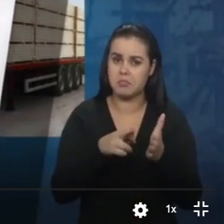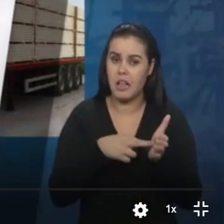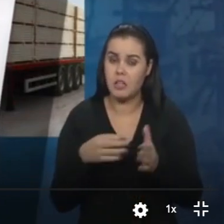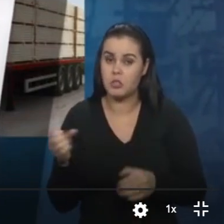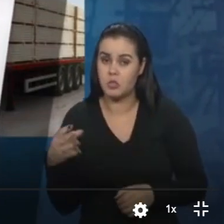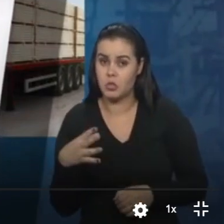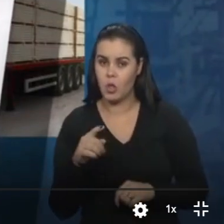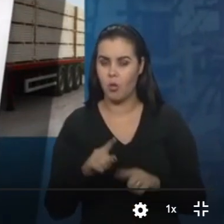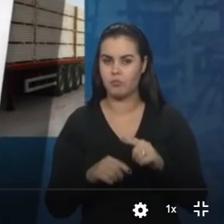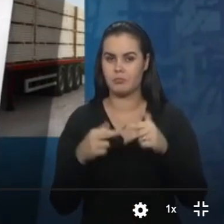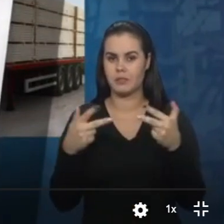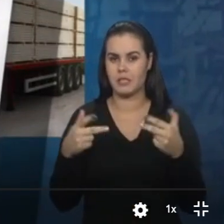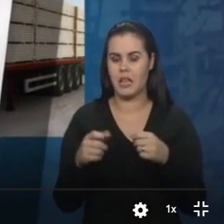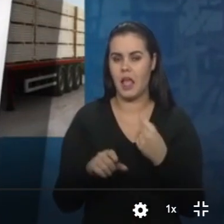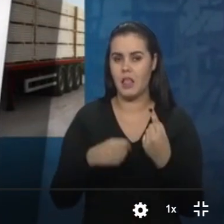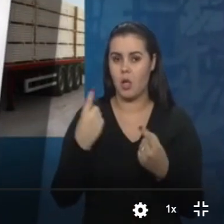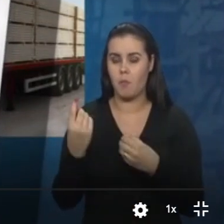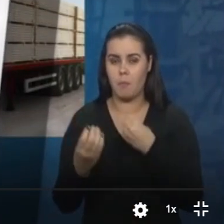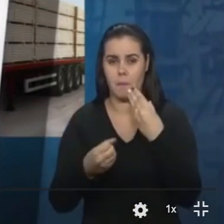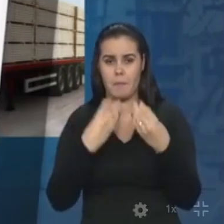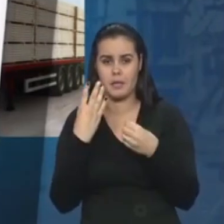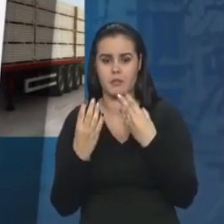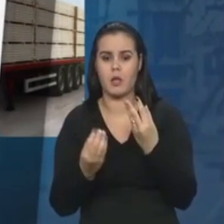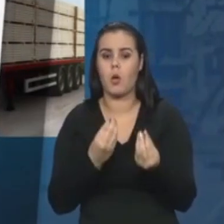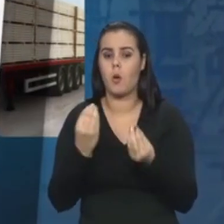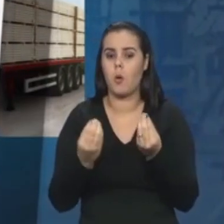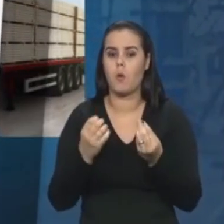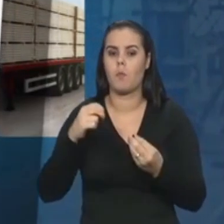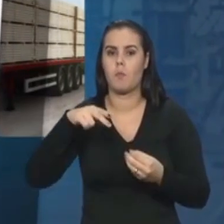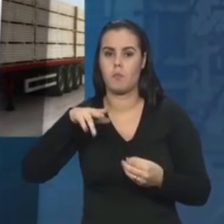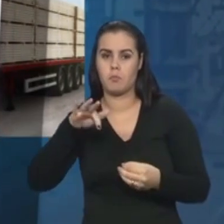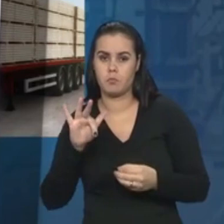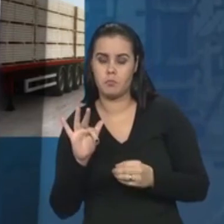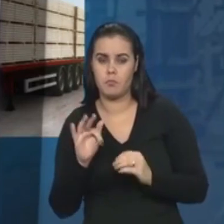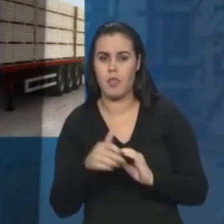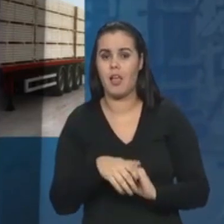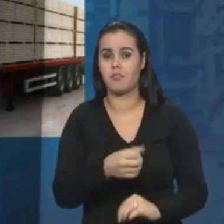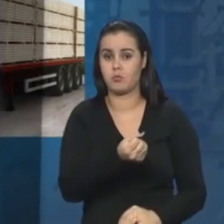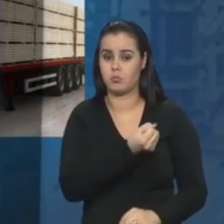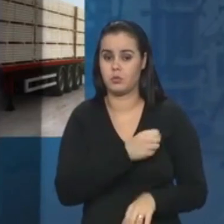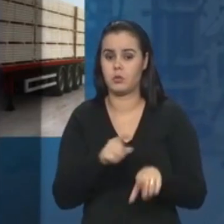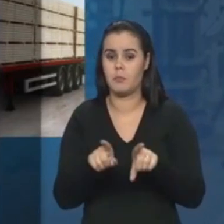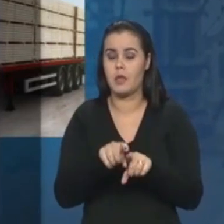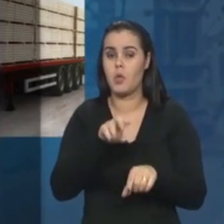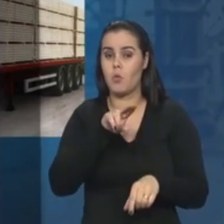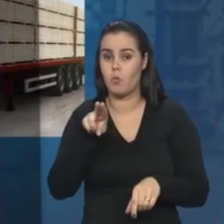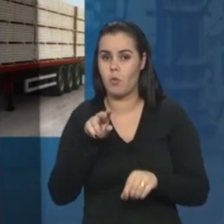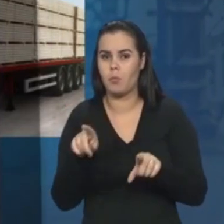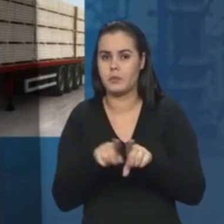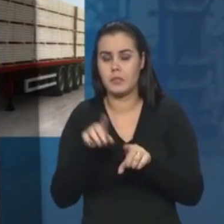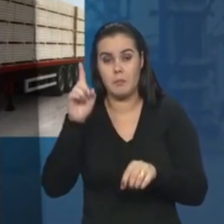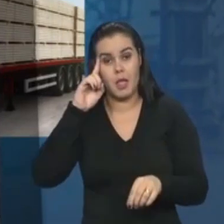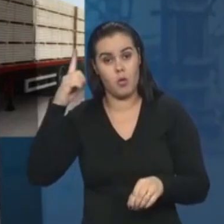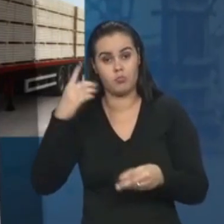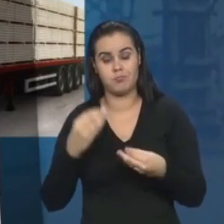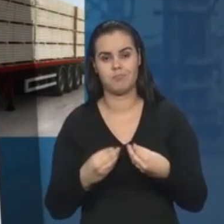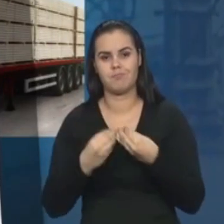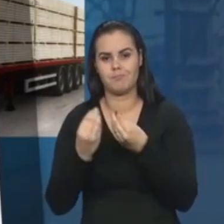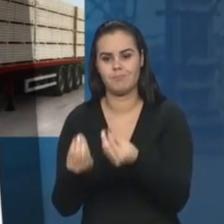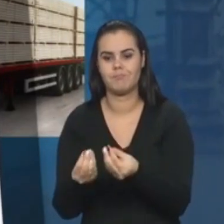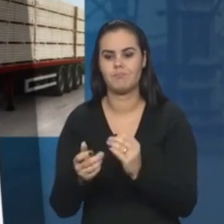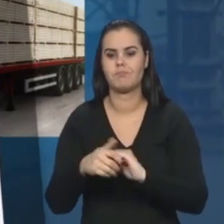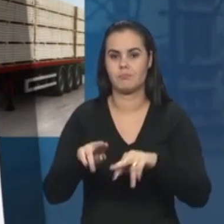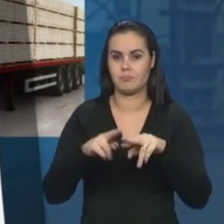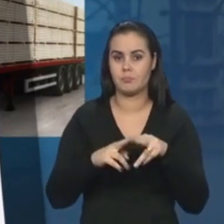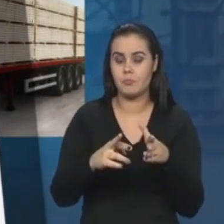materiais, contendo alguns dados, como o número da nota fiscal, o nome do fornecedor e a data de entrega. Com esses dados,